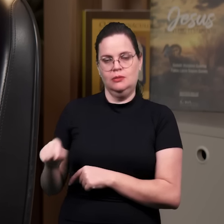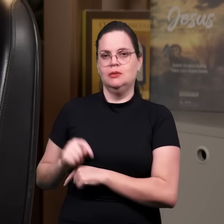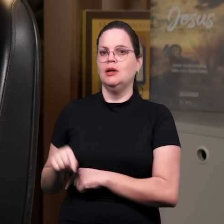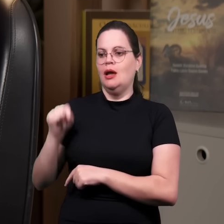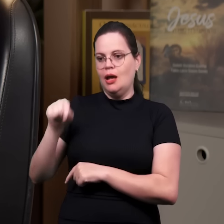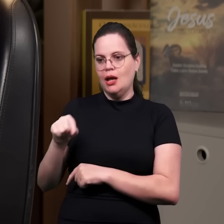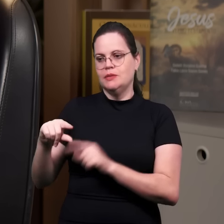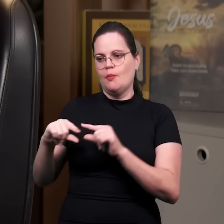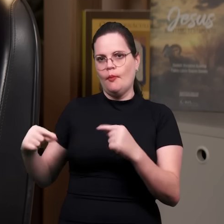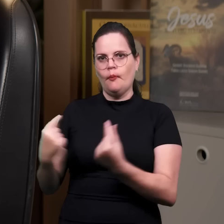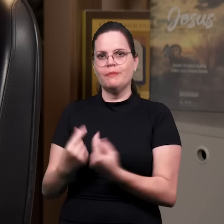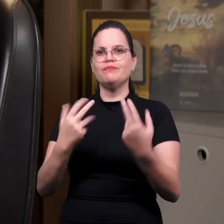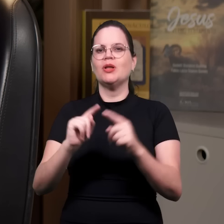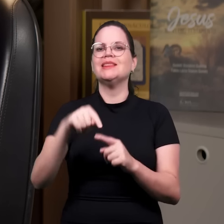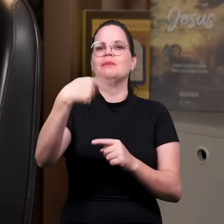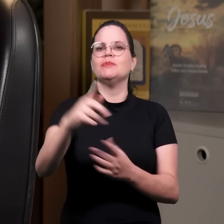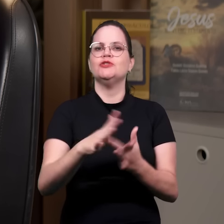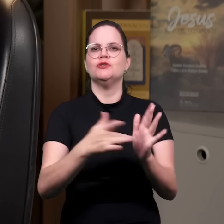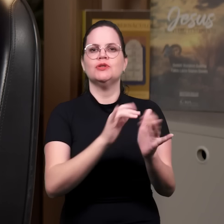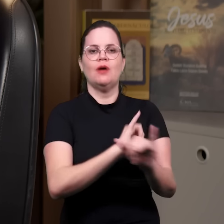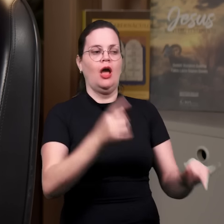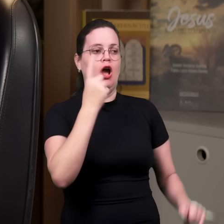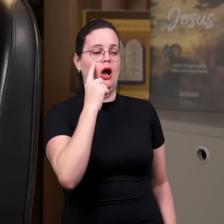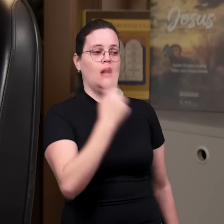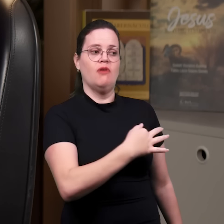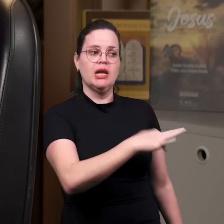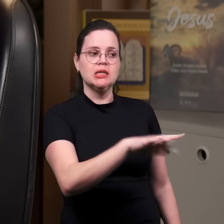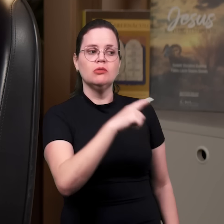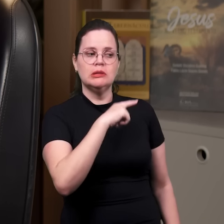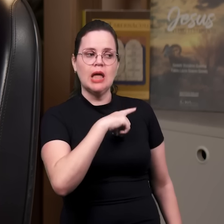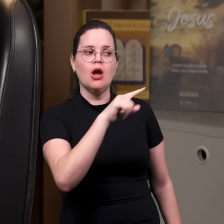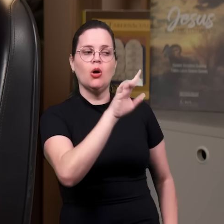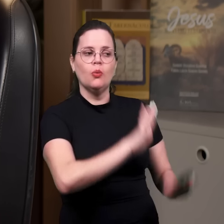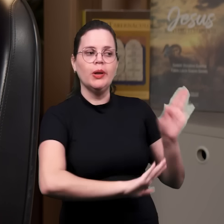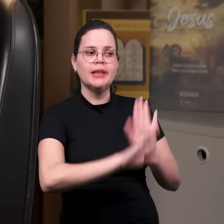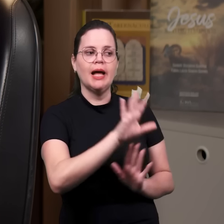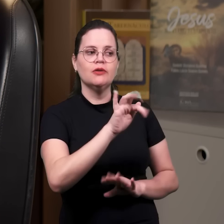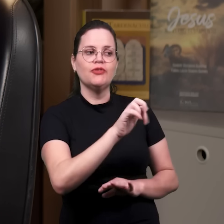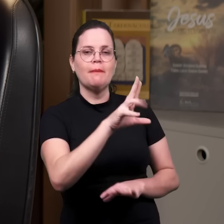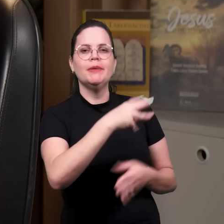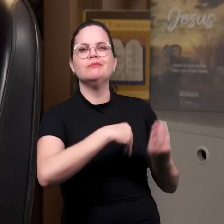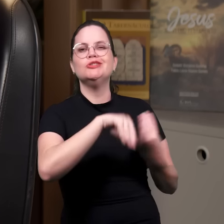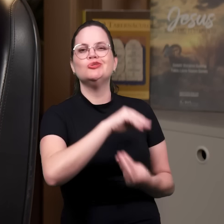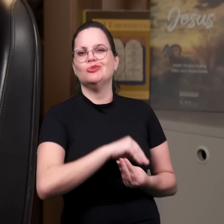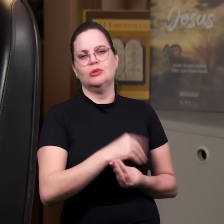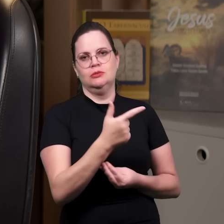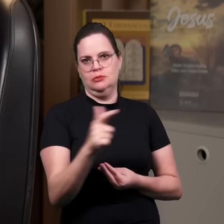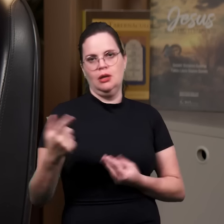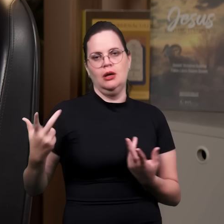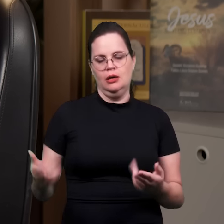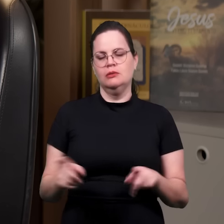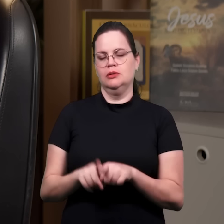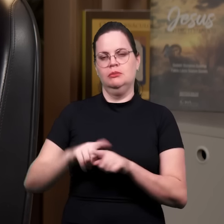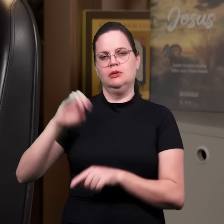pão, ou seja, o pão sem mistura, sem aquilo que era do homem, do mundo, era pela revelação do Espírito, e com